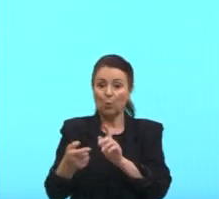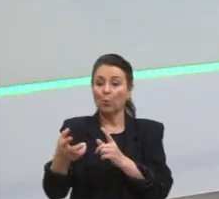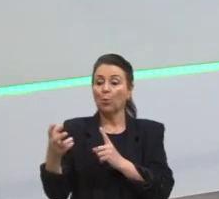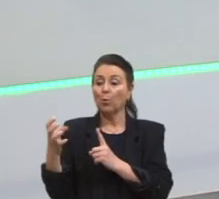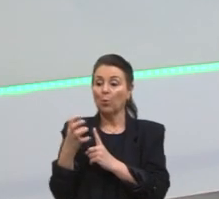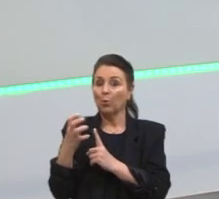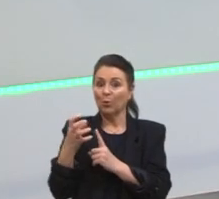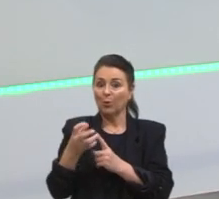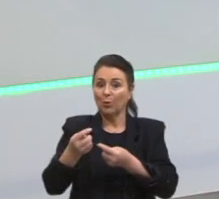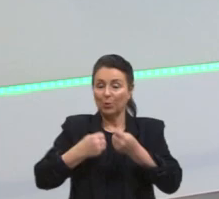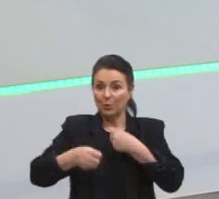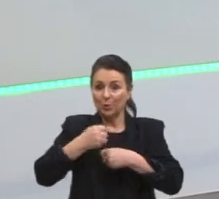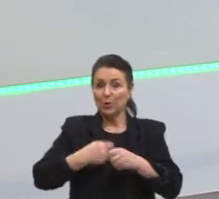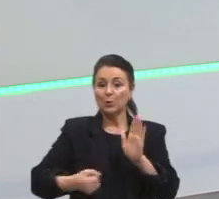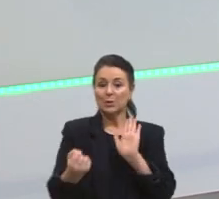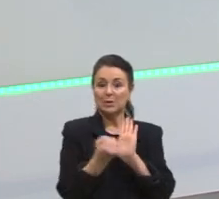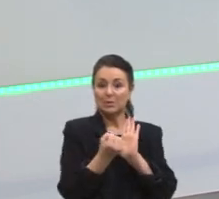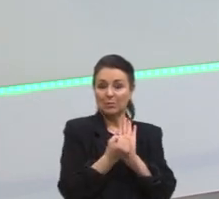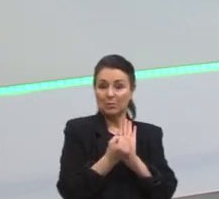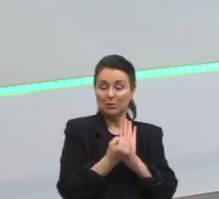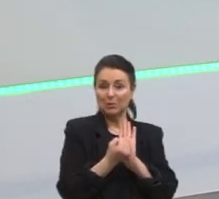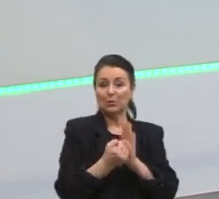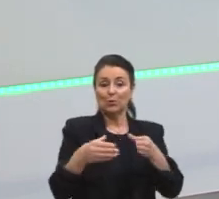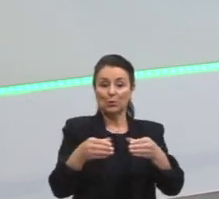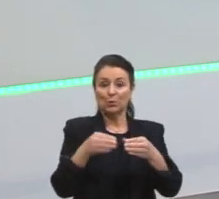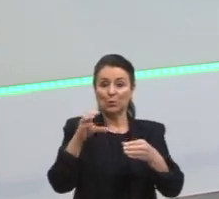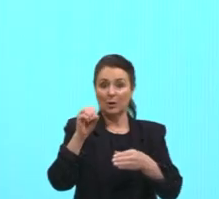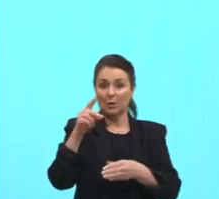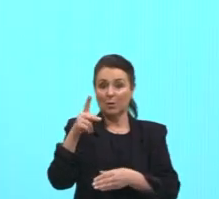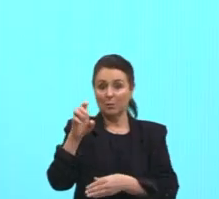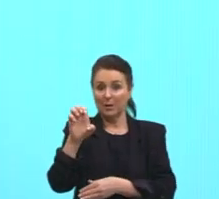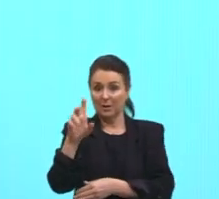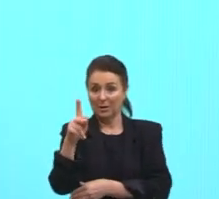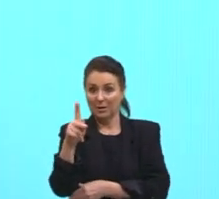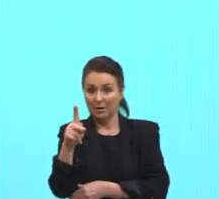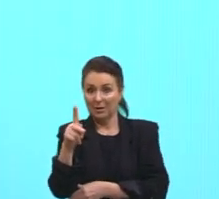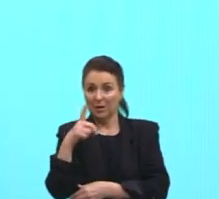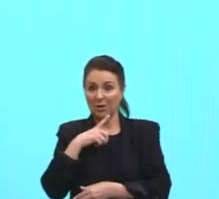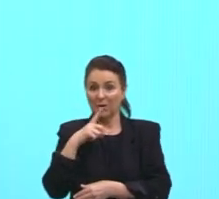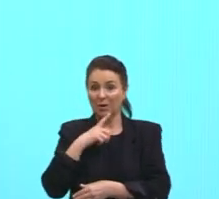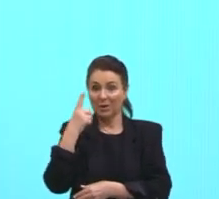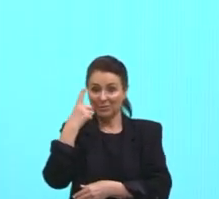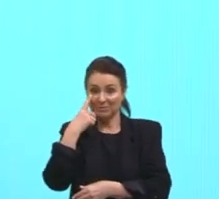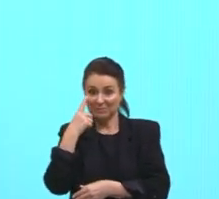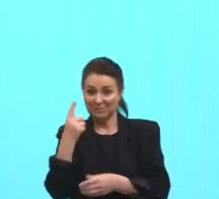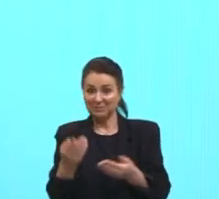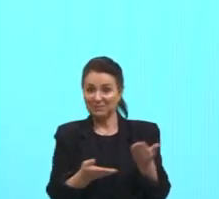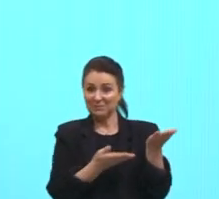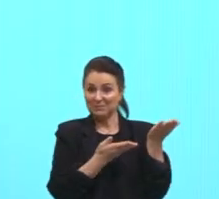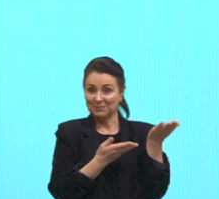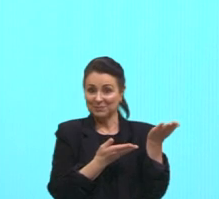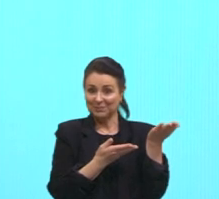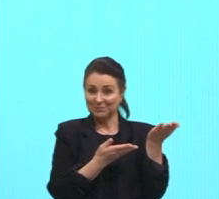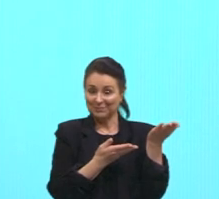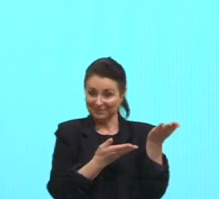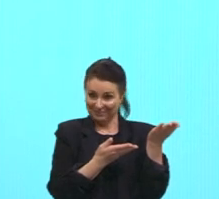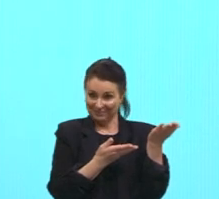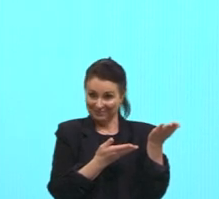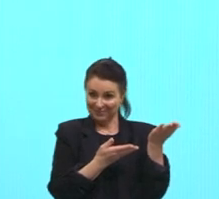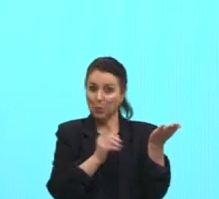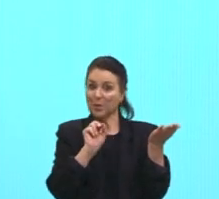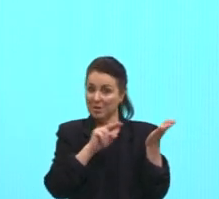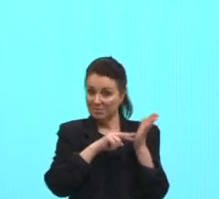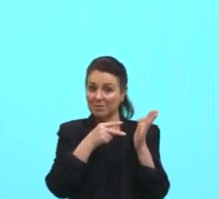o símbolo da opep eu acho importante a gente ressaltar esse símbolo quando aparece a gente tem que saber o que que tá rolando tá